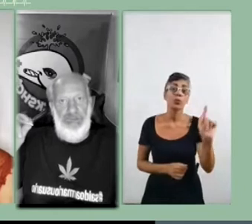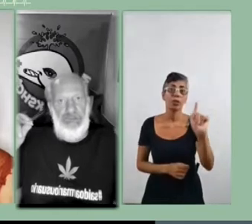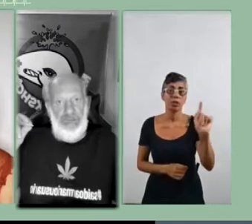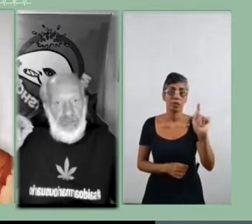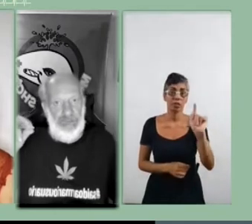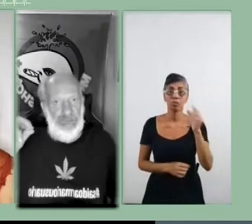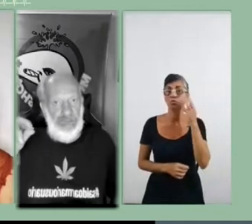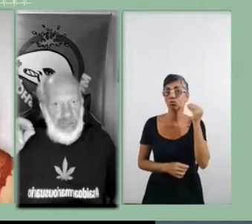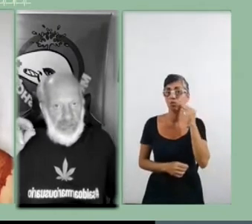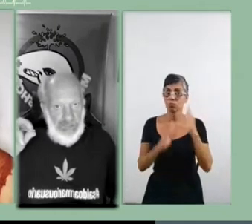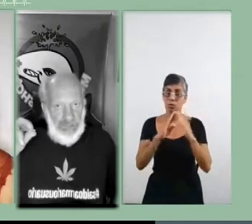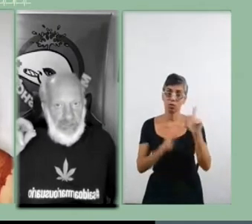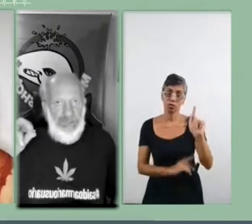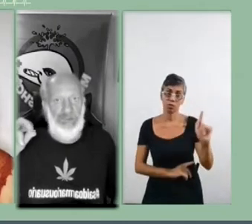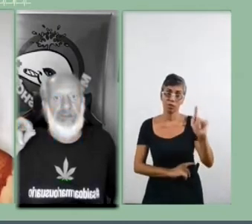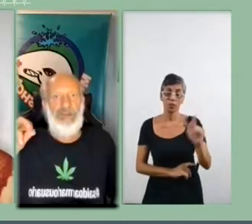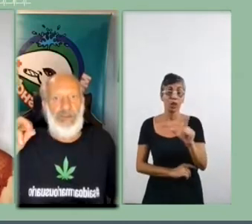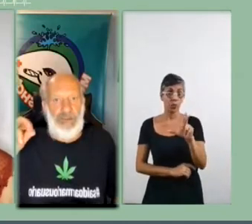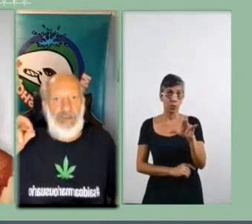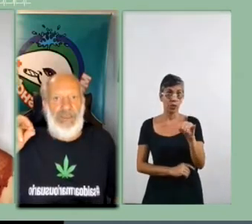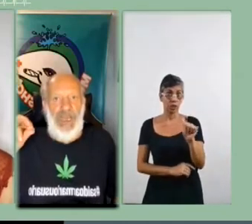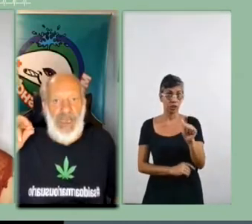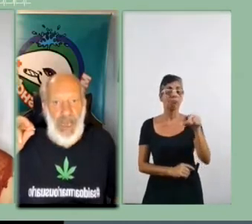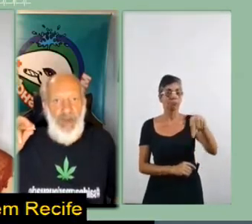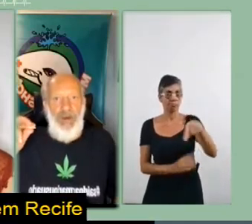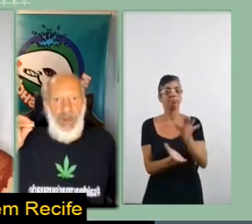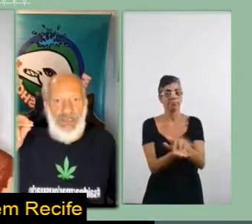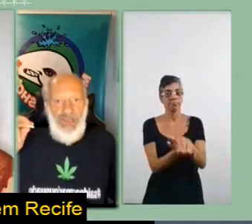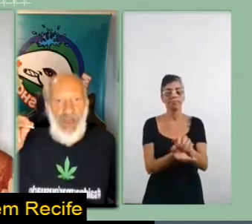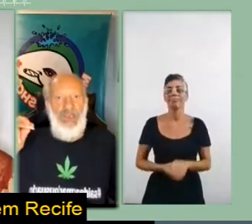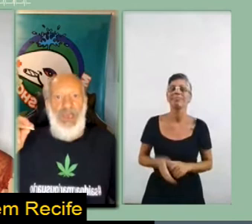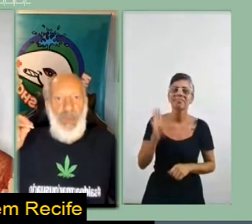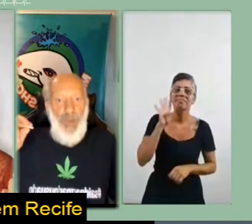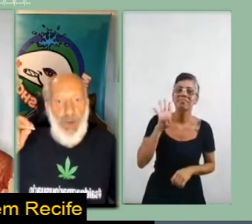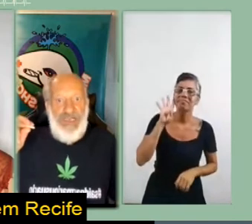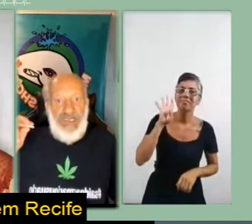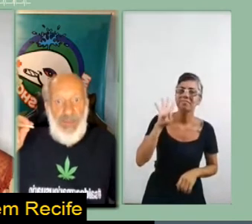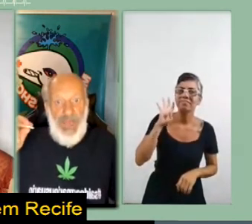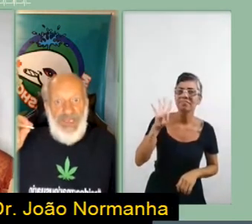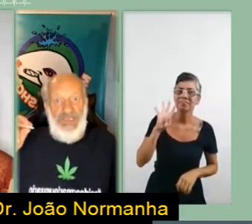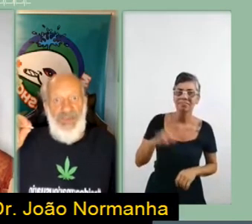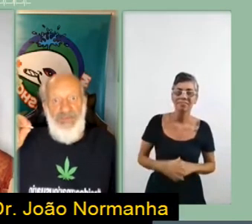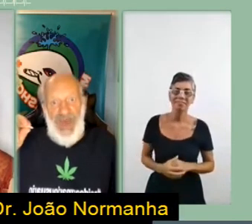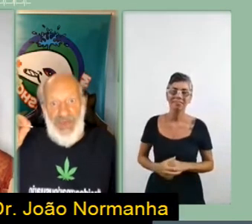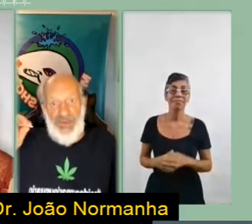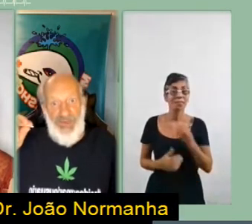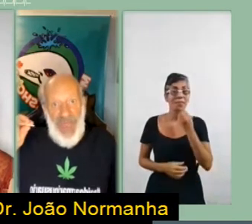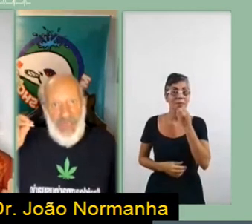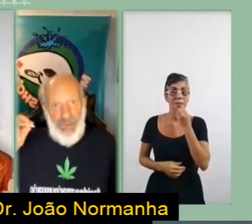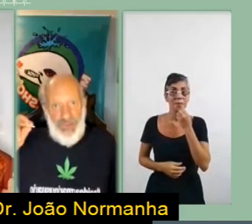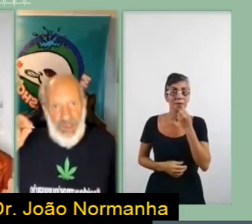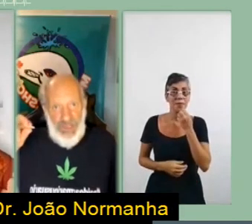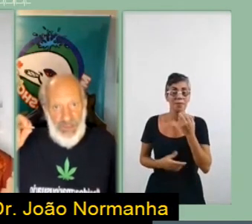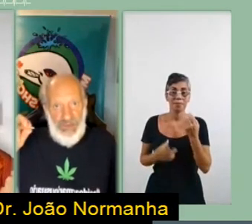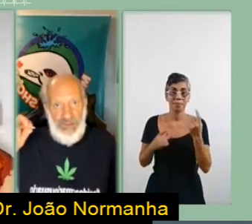Dr. Lucas é daqui de Recife. Que legal. Olha só, é bom a gente saber que já tem vários